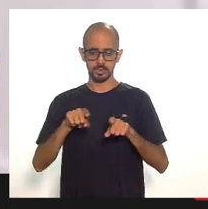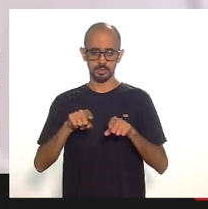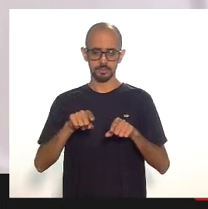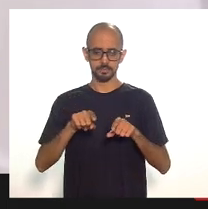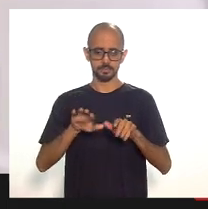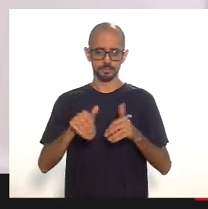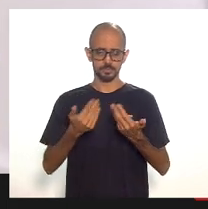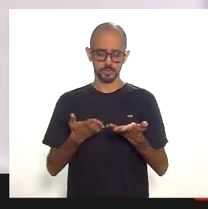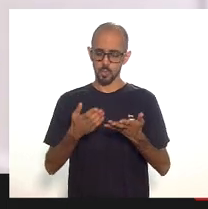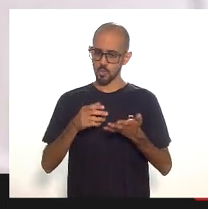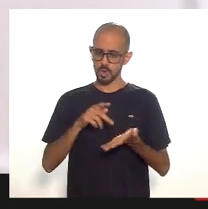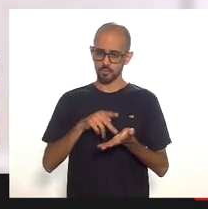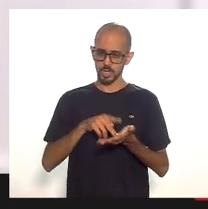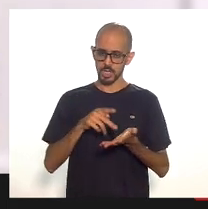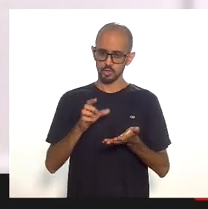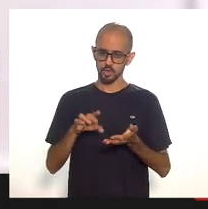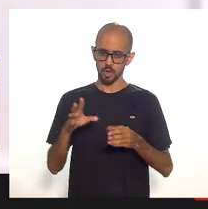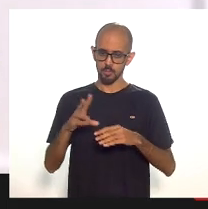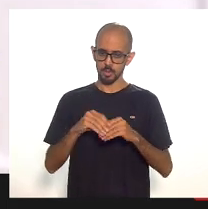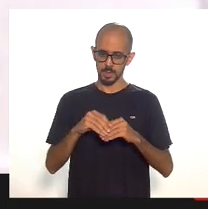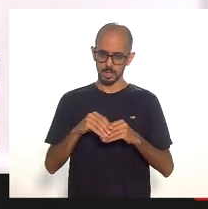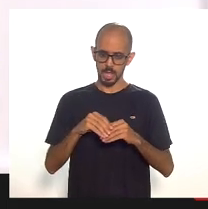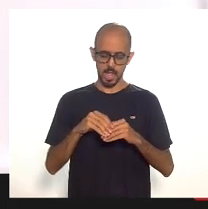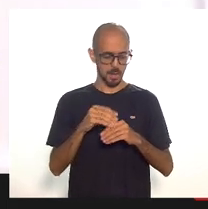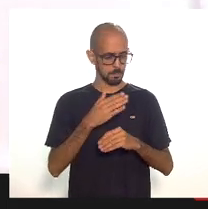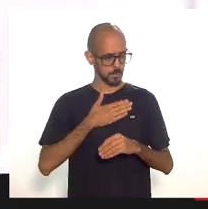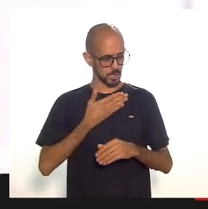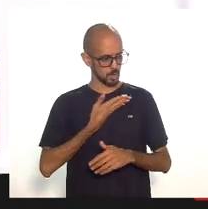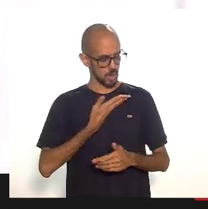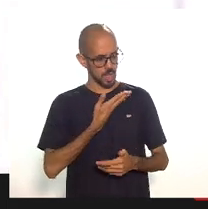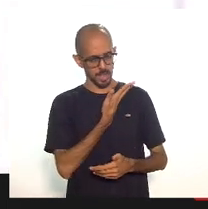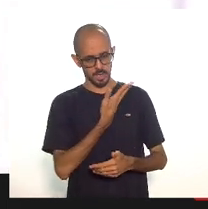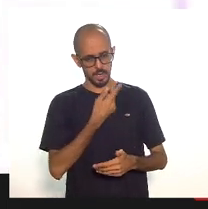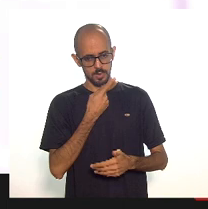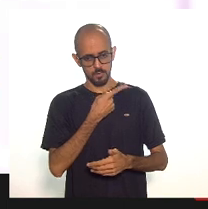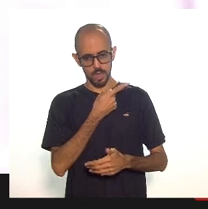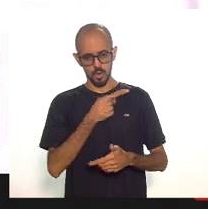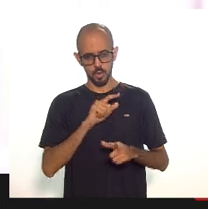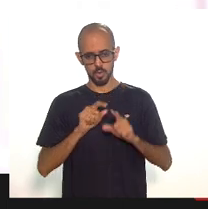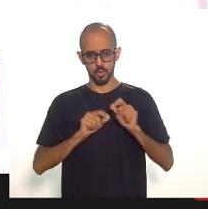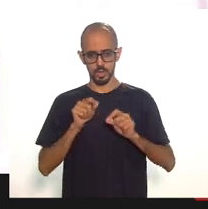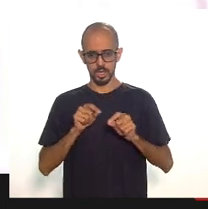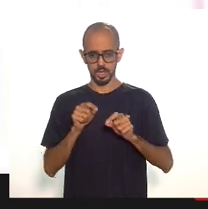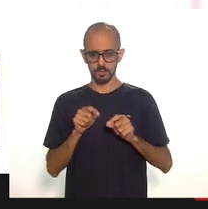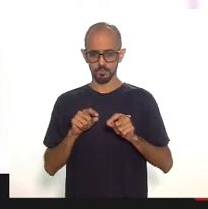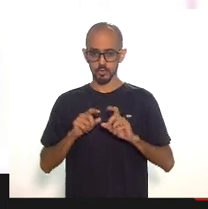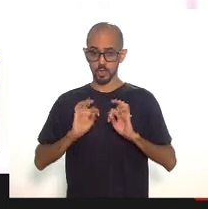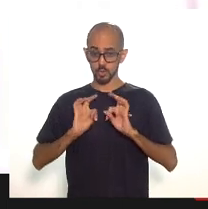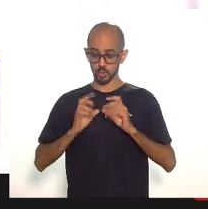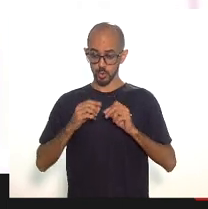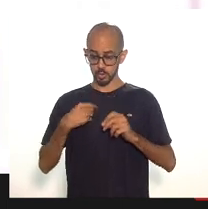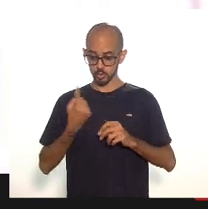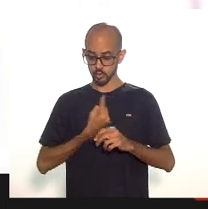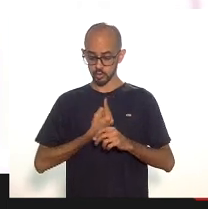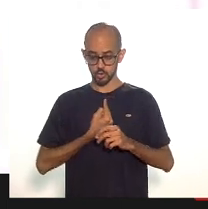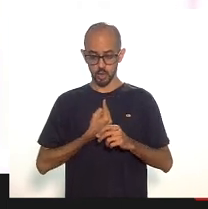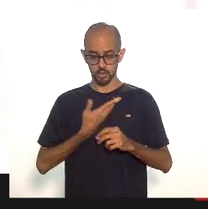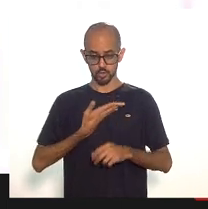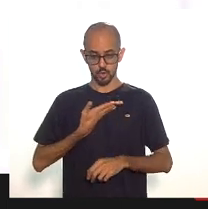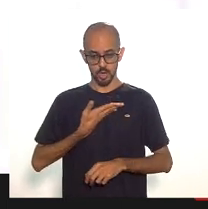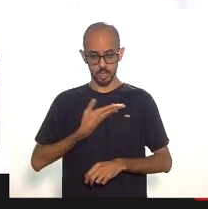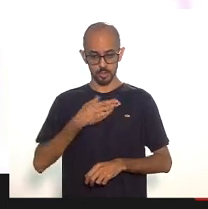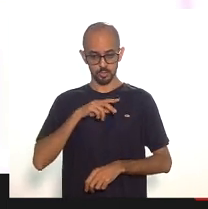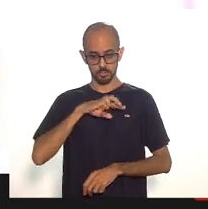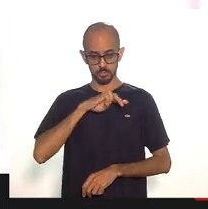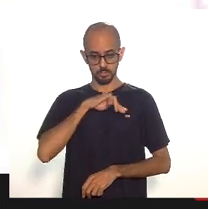Na realidade, eu só queria complementar a fala da minha colega, no sentido de que todos os demais colegas do MP